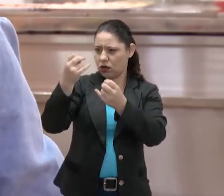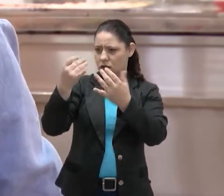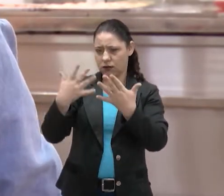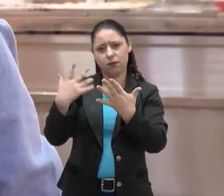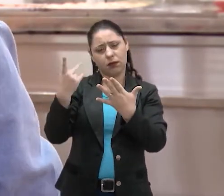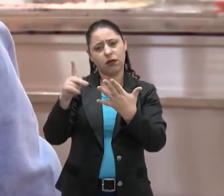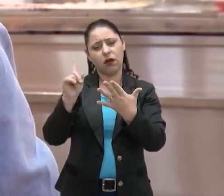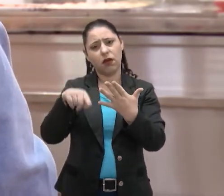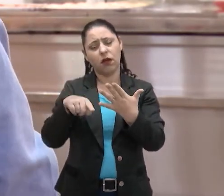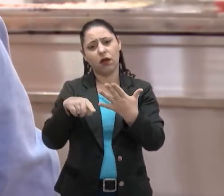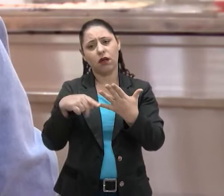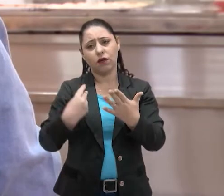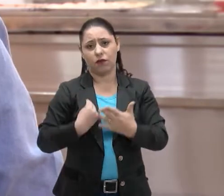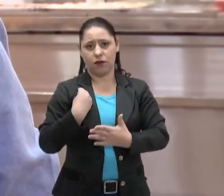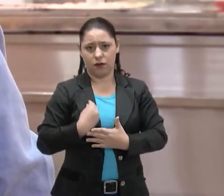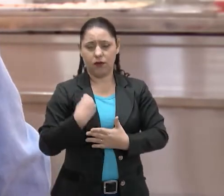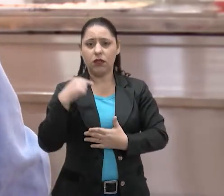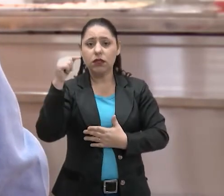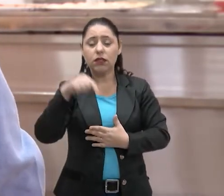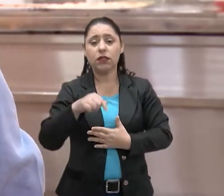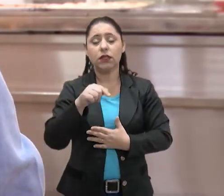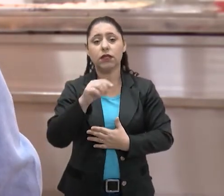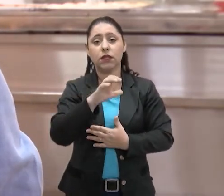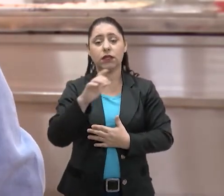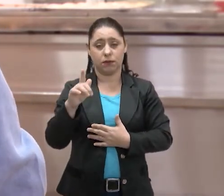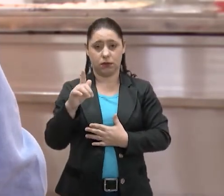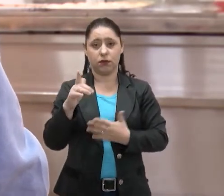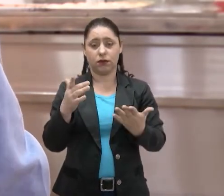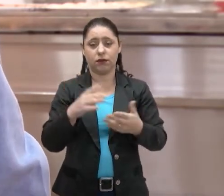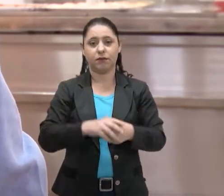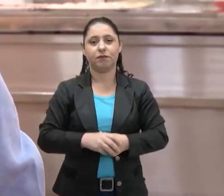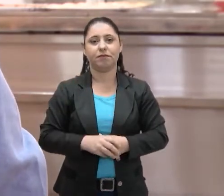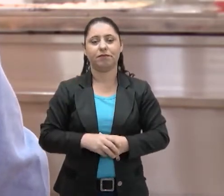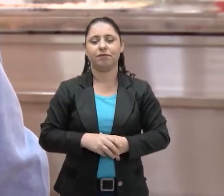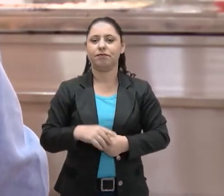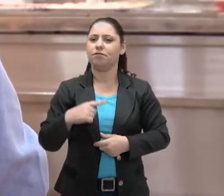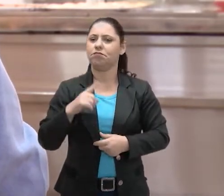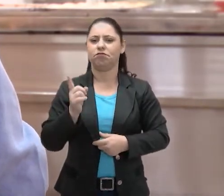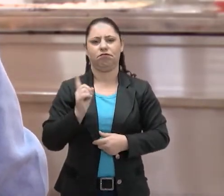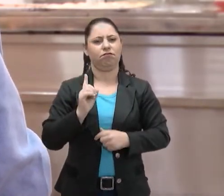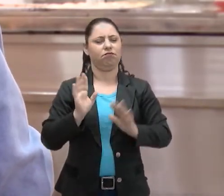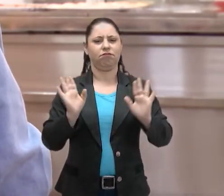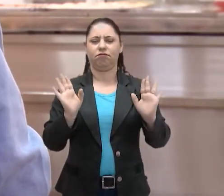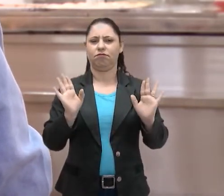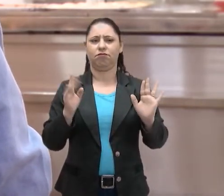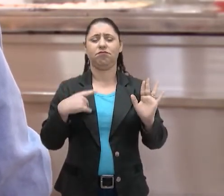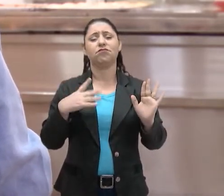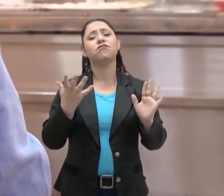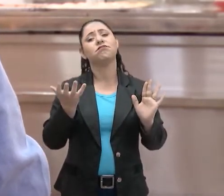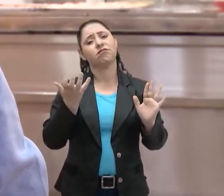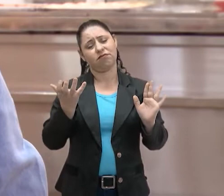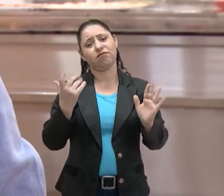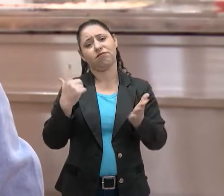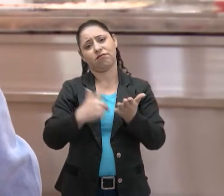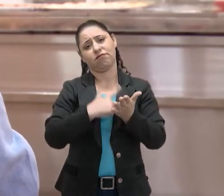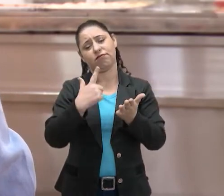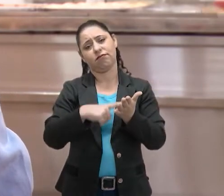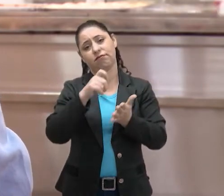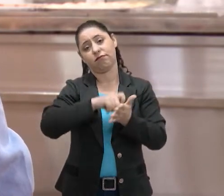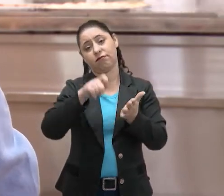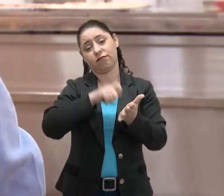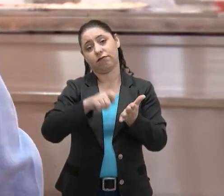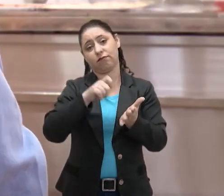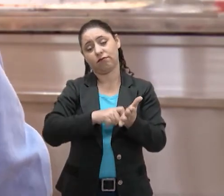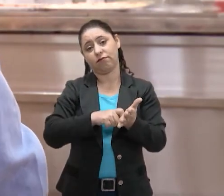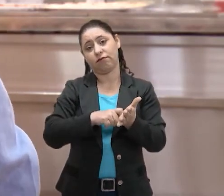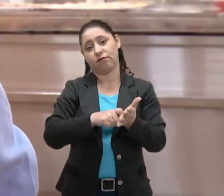que relata um pouco dessa vivência de vocês aqui na cidade, em Campo Grande? E aí ele falou, não, eu queria, gostaria, né, de escrever